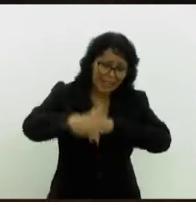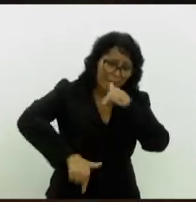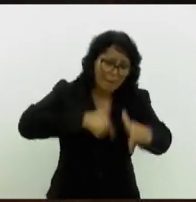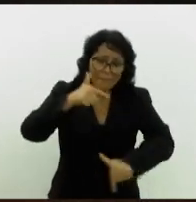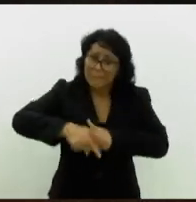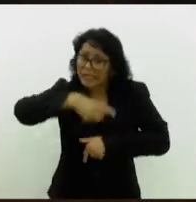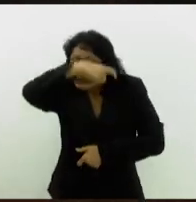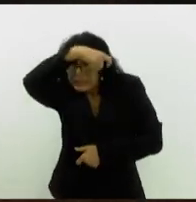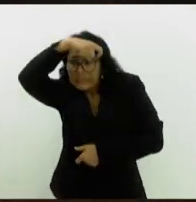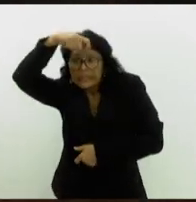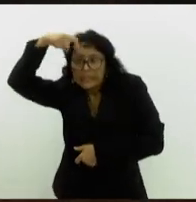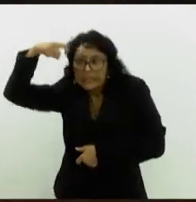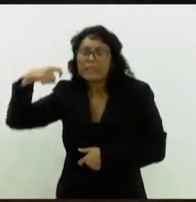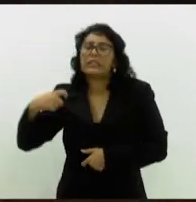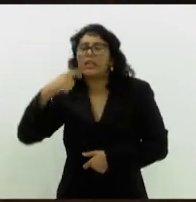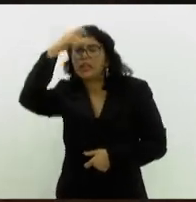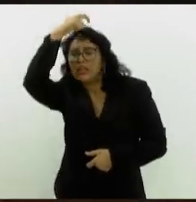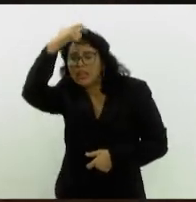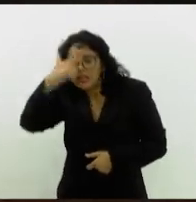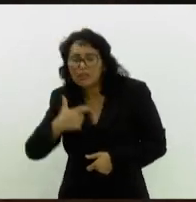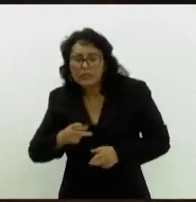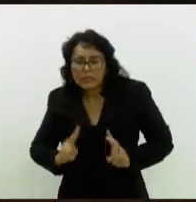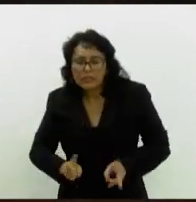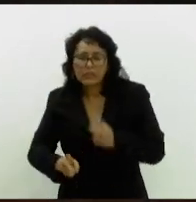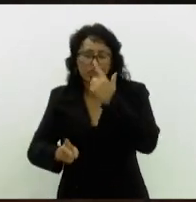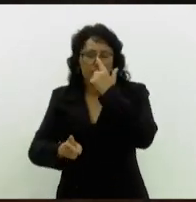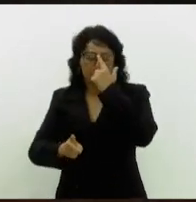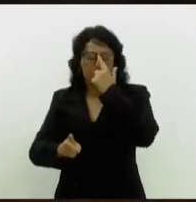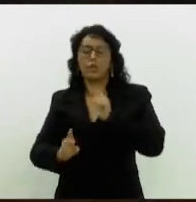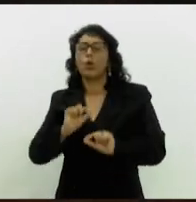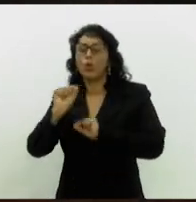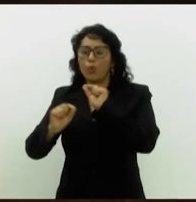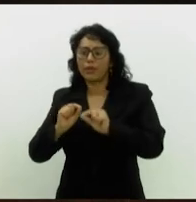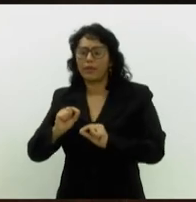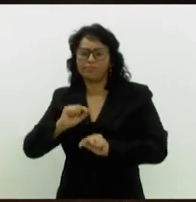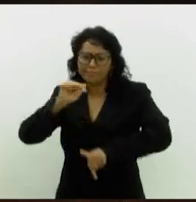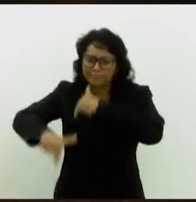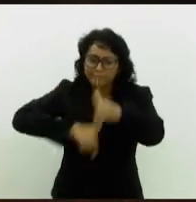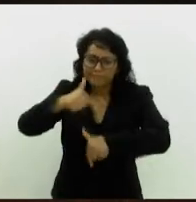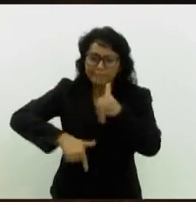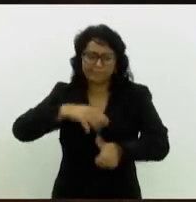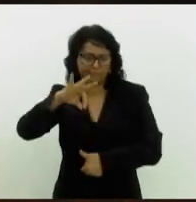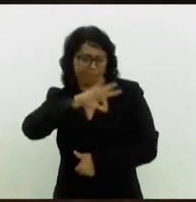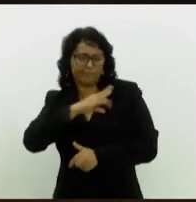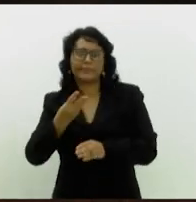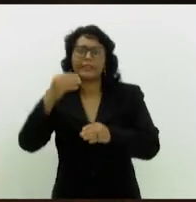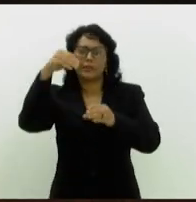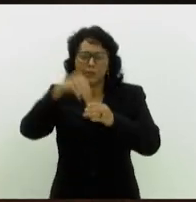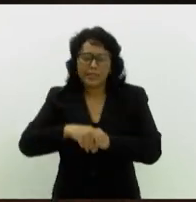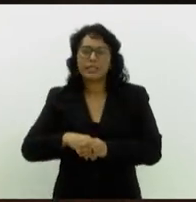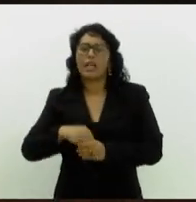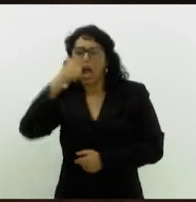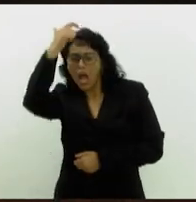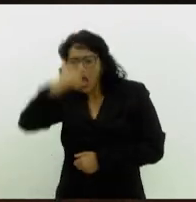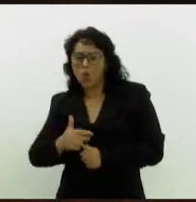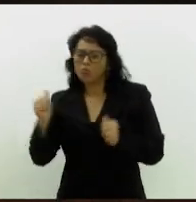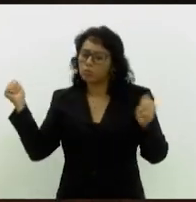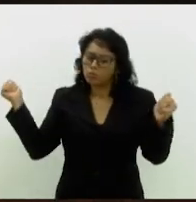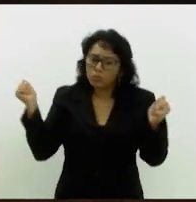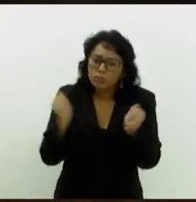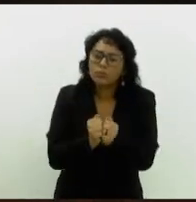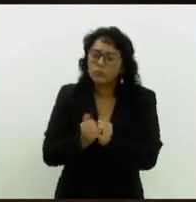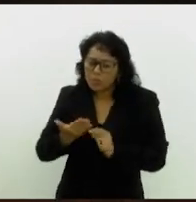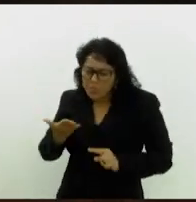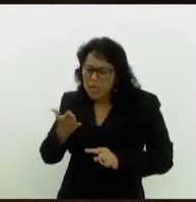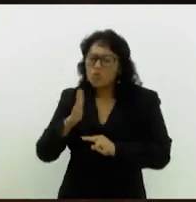sempre como servidora pública que fui na defesa desses interesses e Estou sempre à disposição de